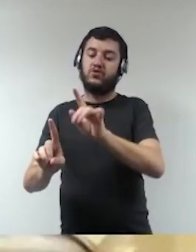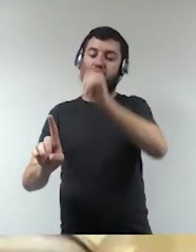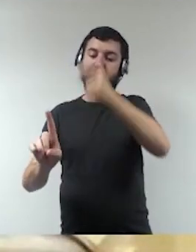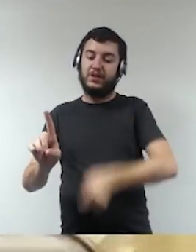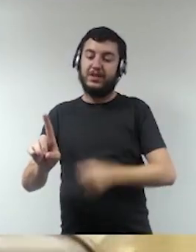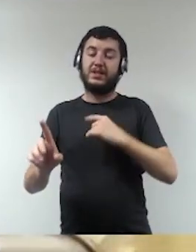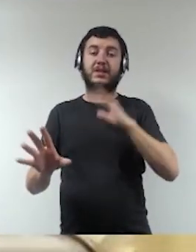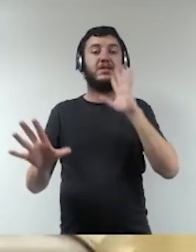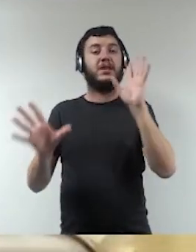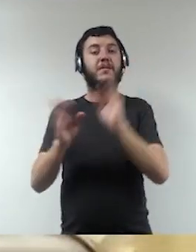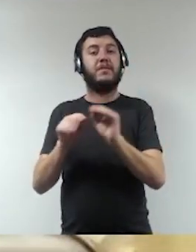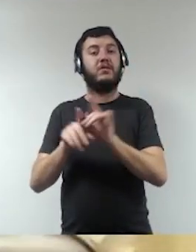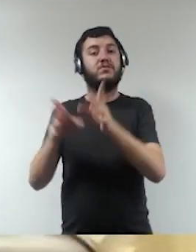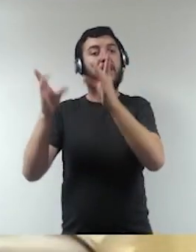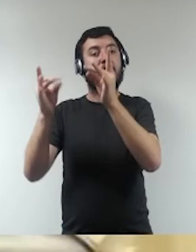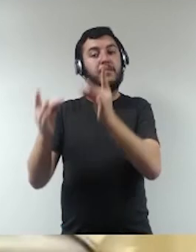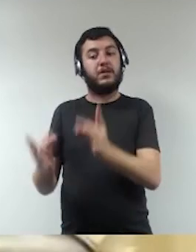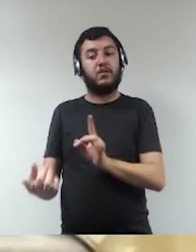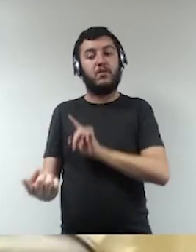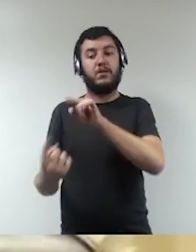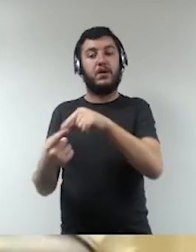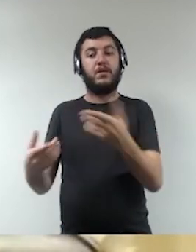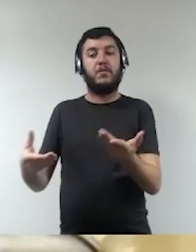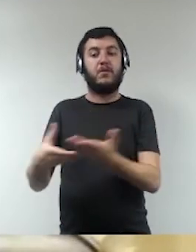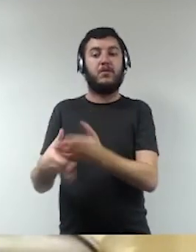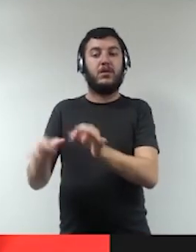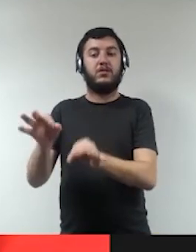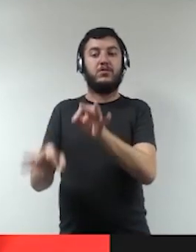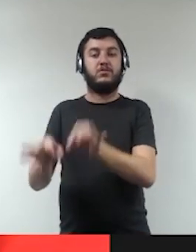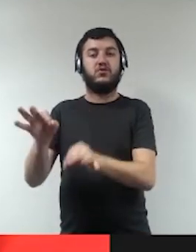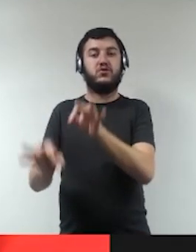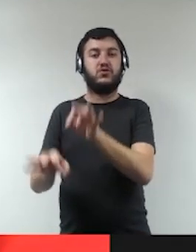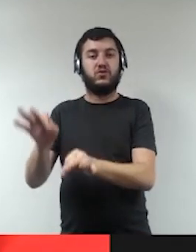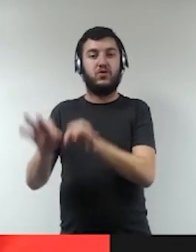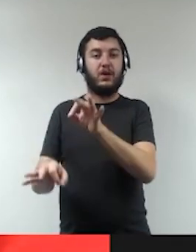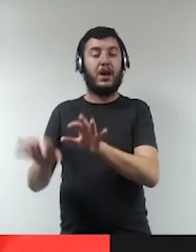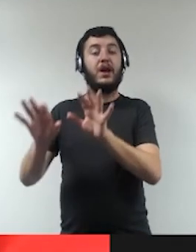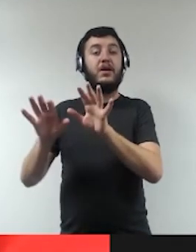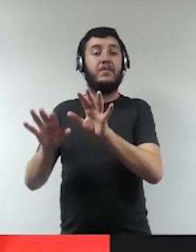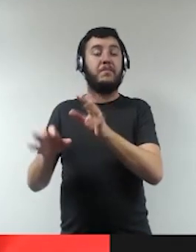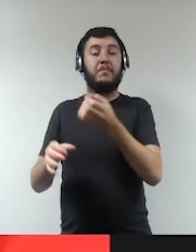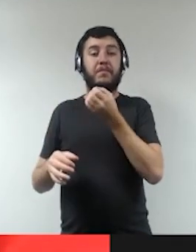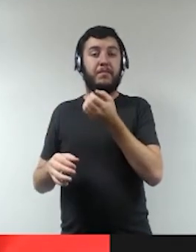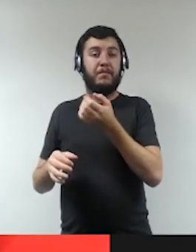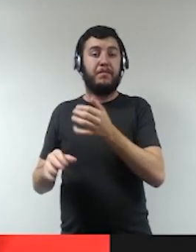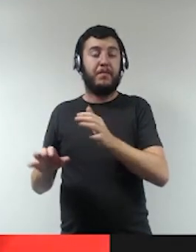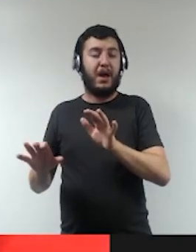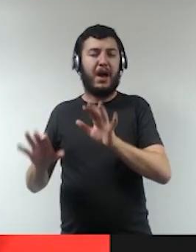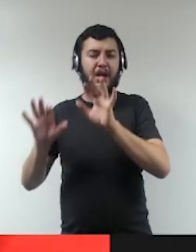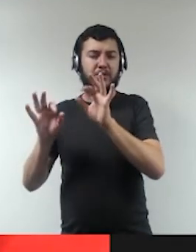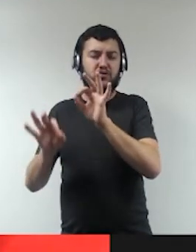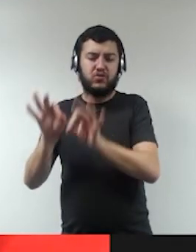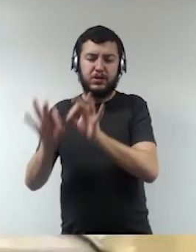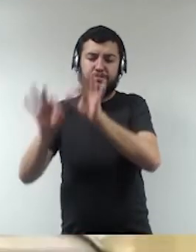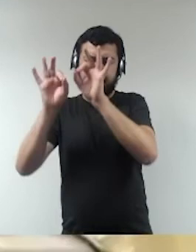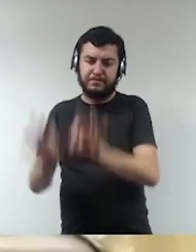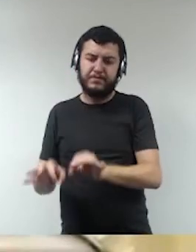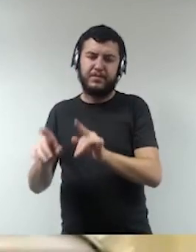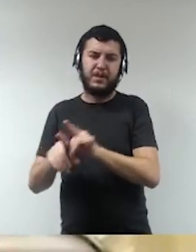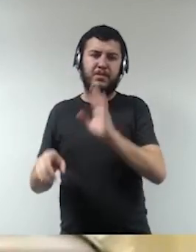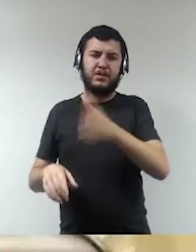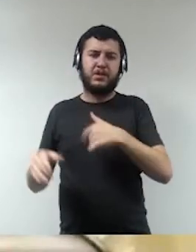elementos para que ele possa decidir da melhor forma possível, sempre tendo como limite, né, a lei,